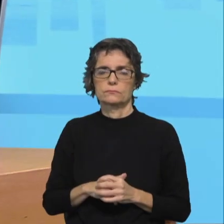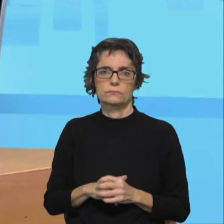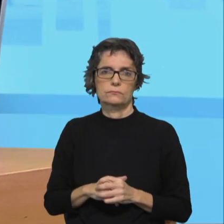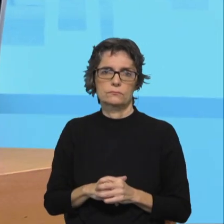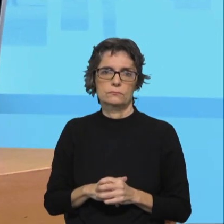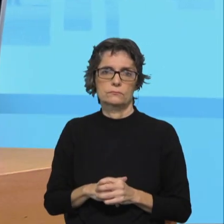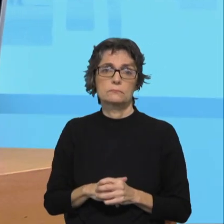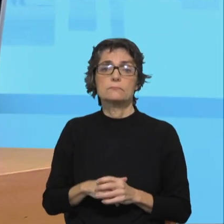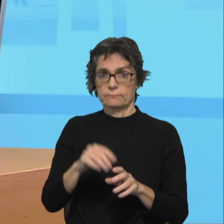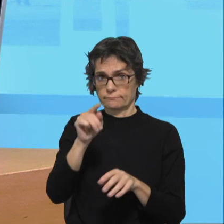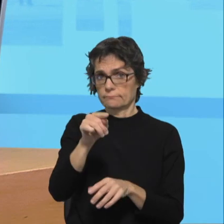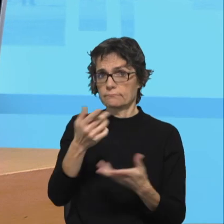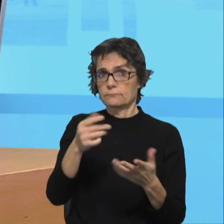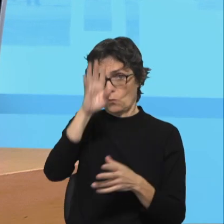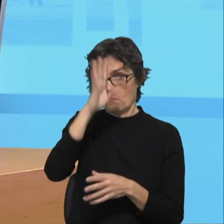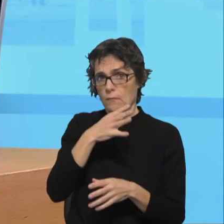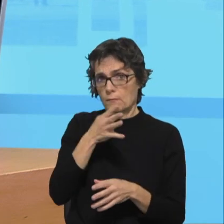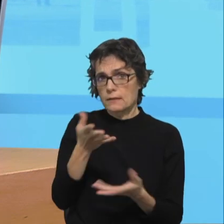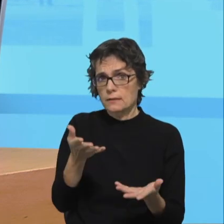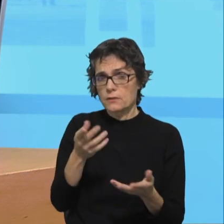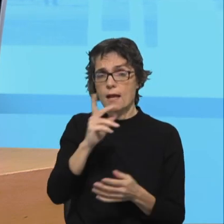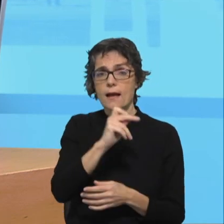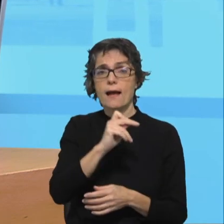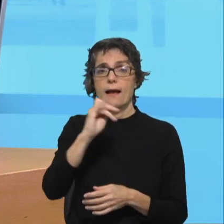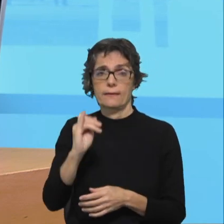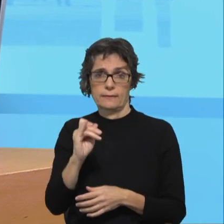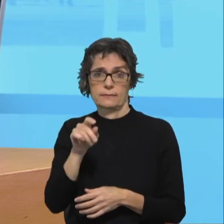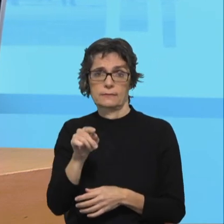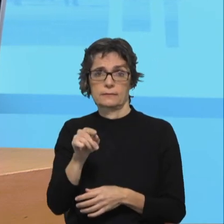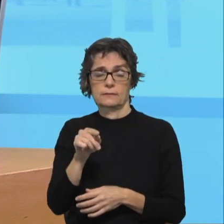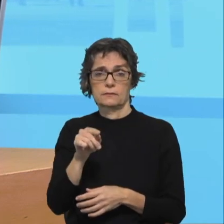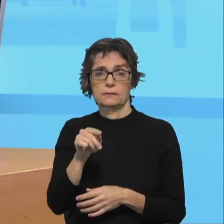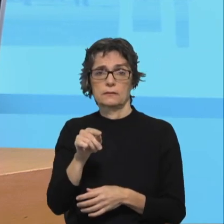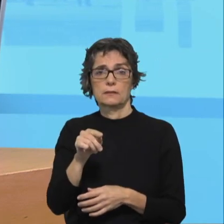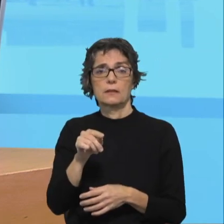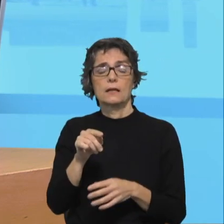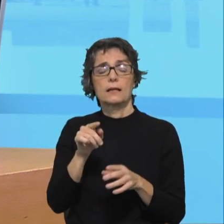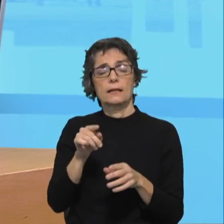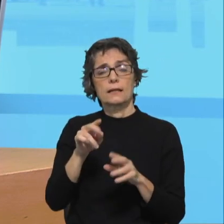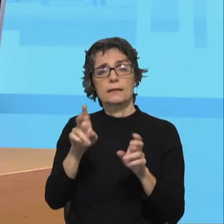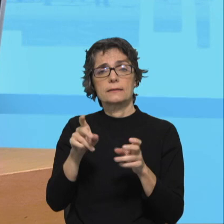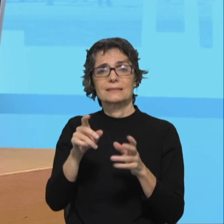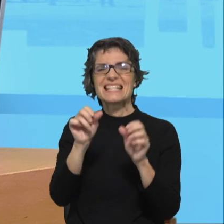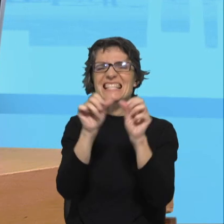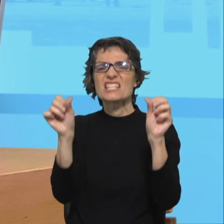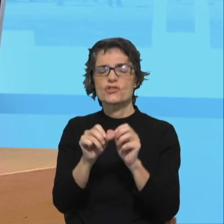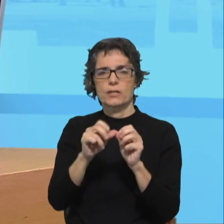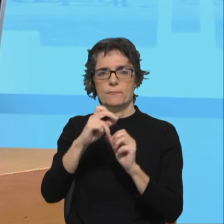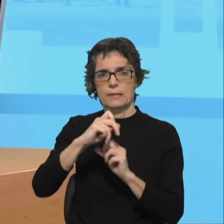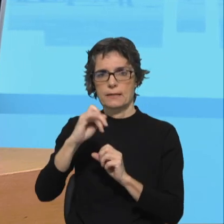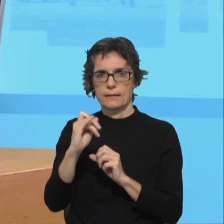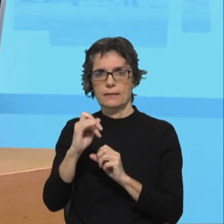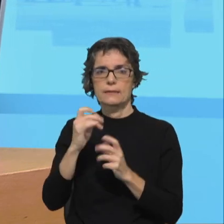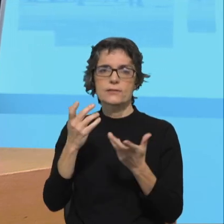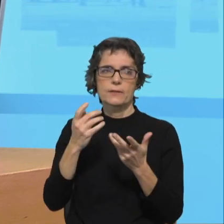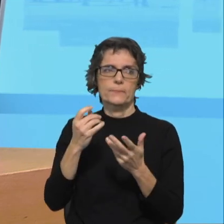o Papa nesta mensagem. A inteligência artificial, ou mais corretamente, fala-se em sistemas de inteligência artificial, sentido